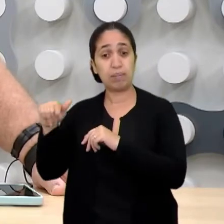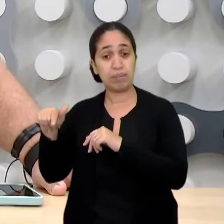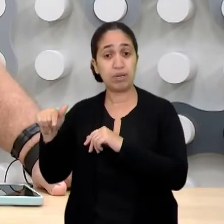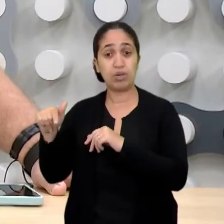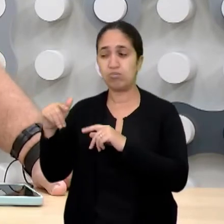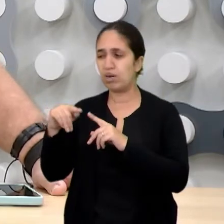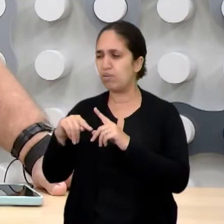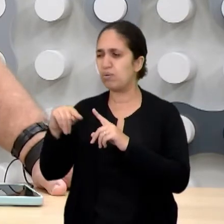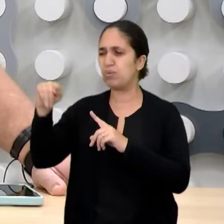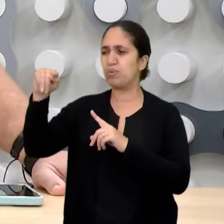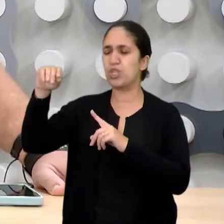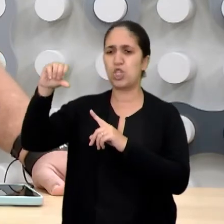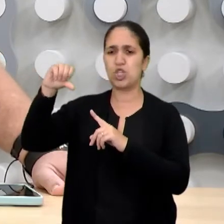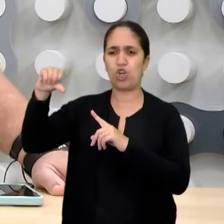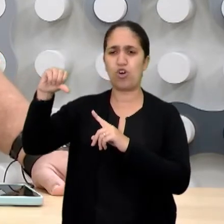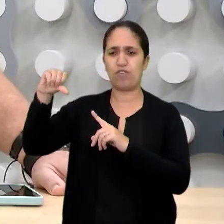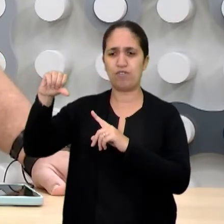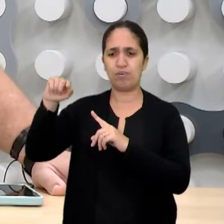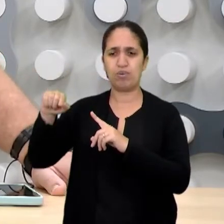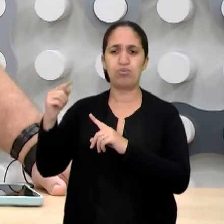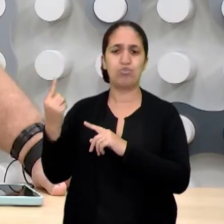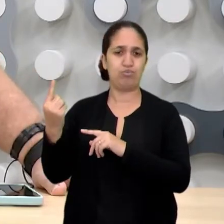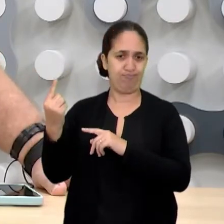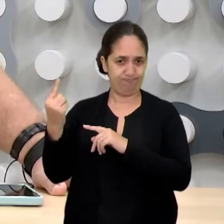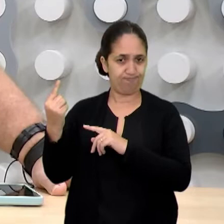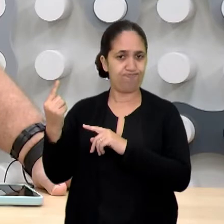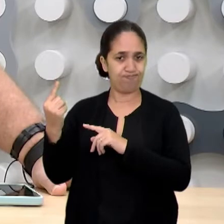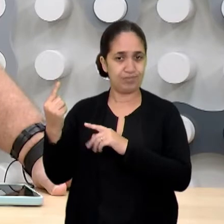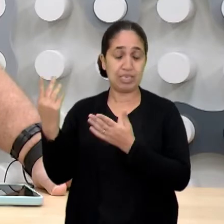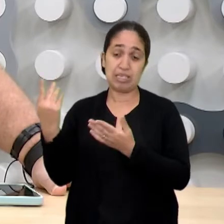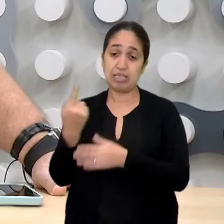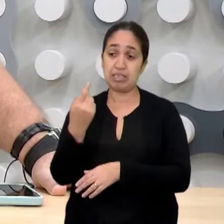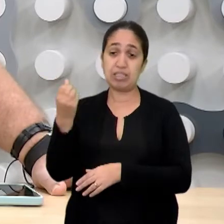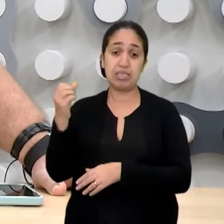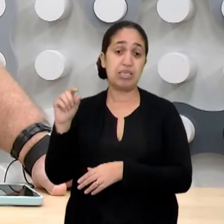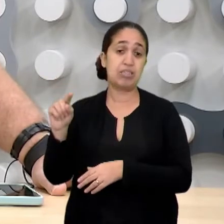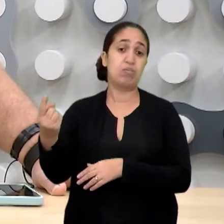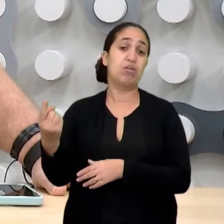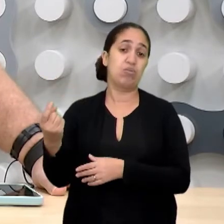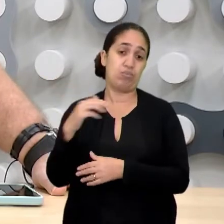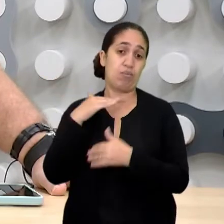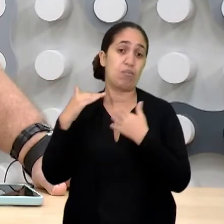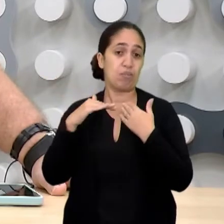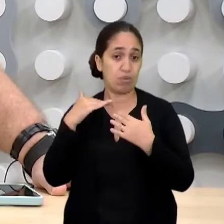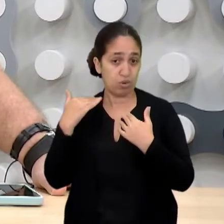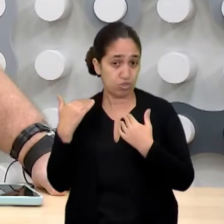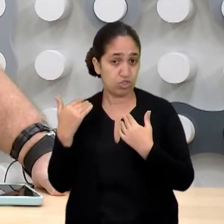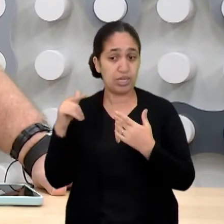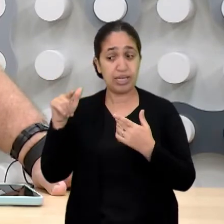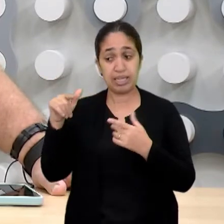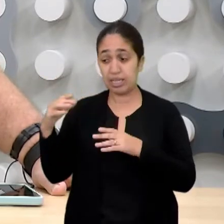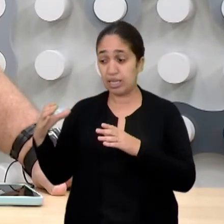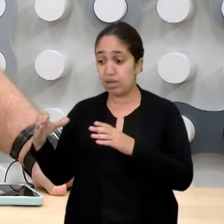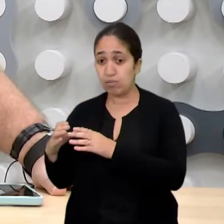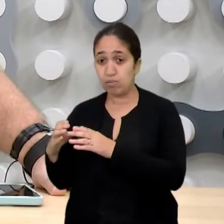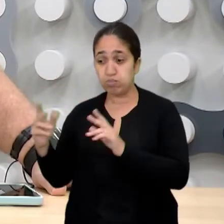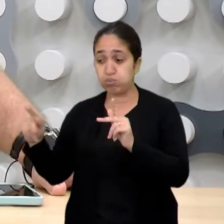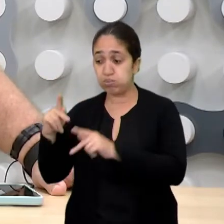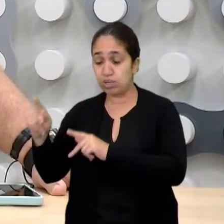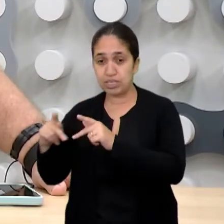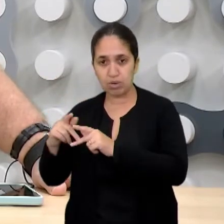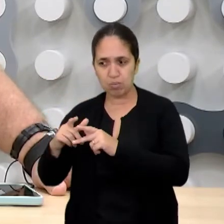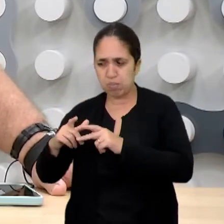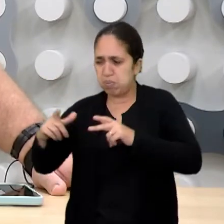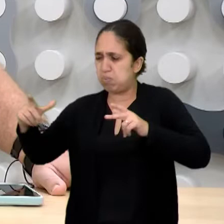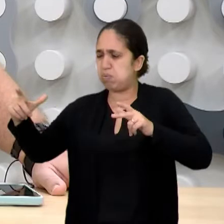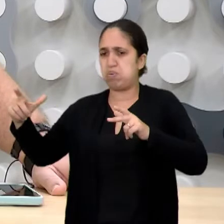uma magnitude de 9.1, né, e teve aí 16 mil mortes, sendo que a população do Japão é muito maior que